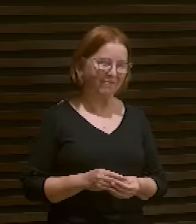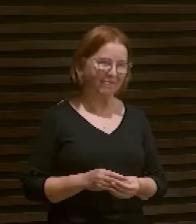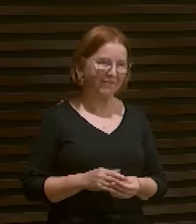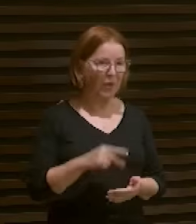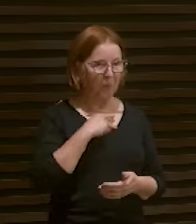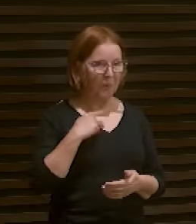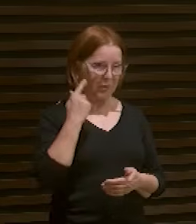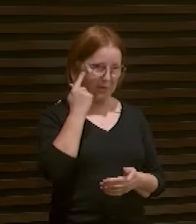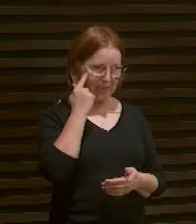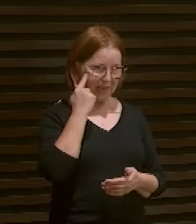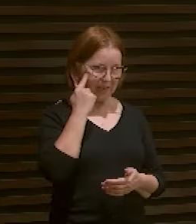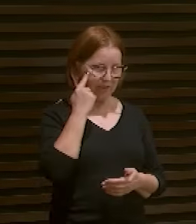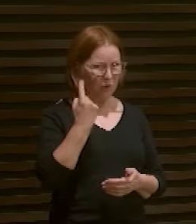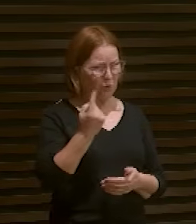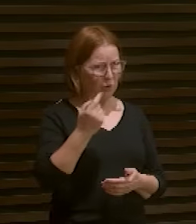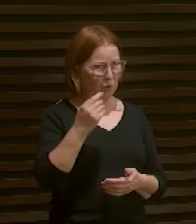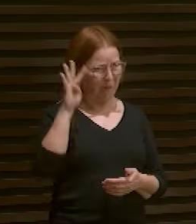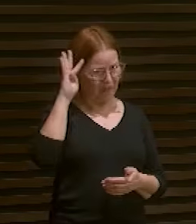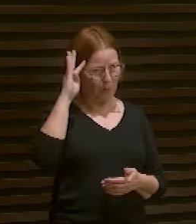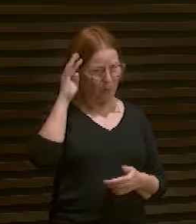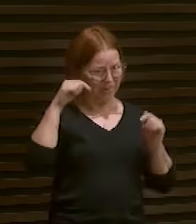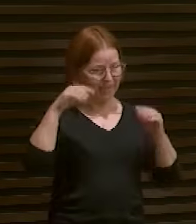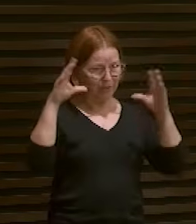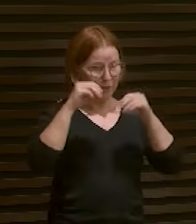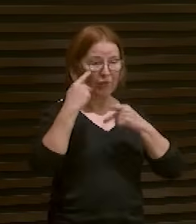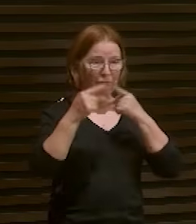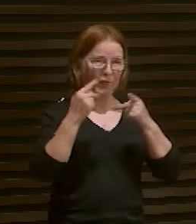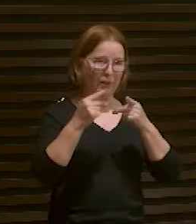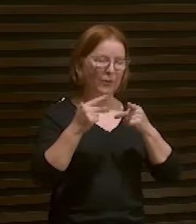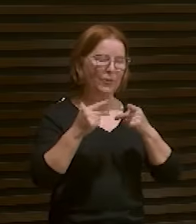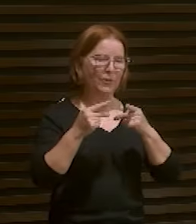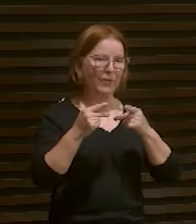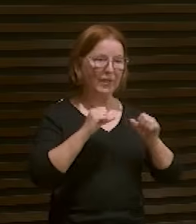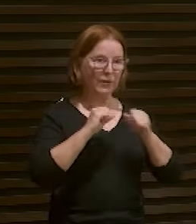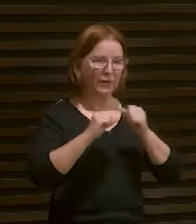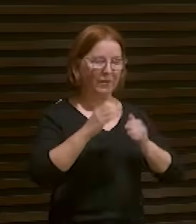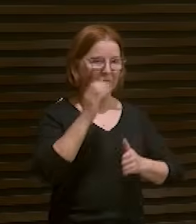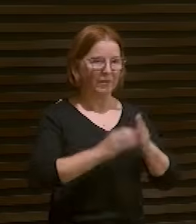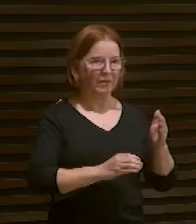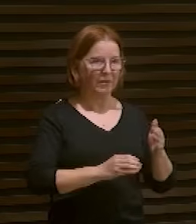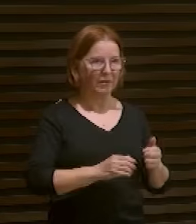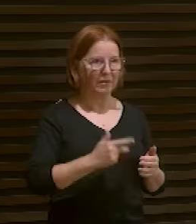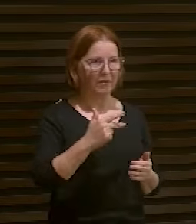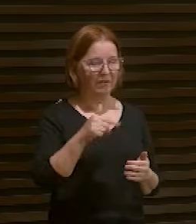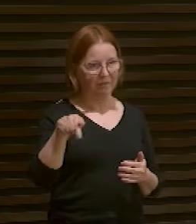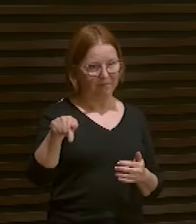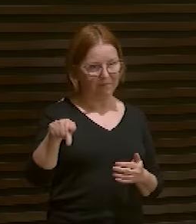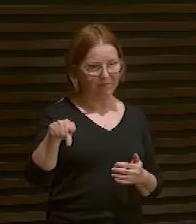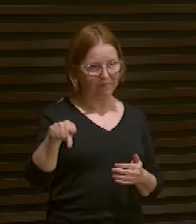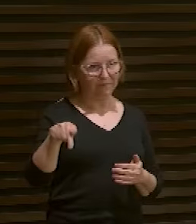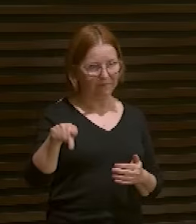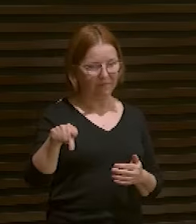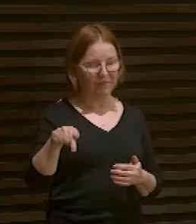Pastor Glênio, numa dessas quartas-feiras aqui, ele falou conosco sobre o Salmo 37, Quando